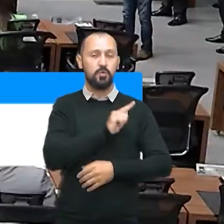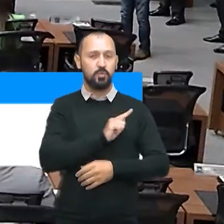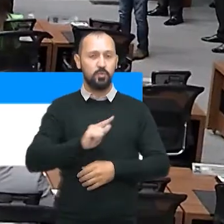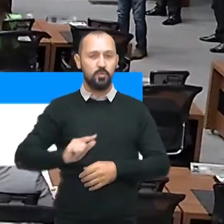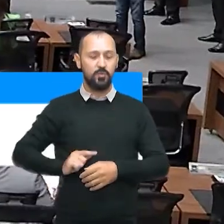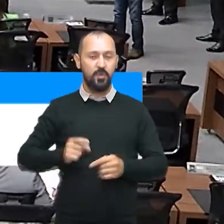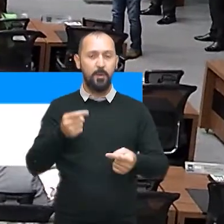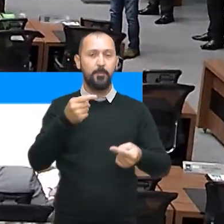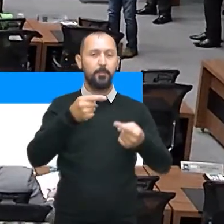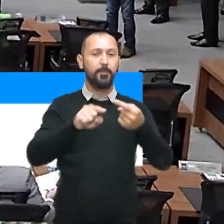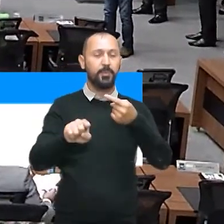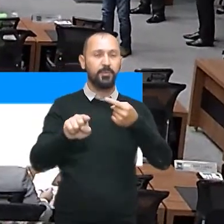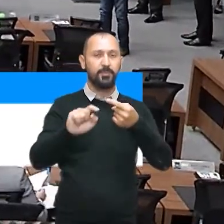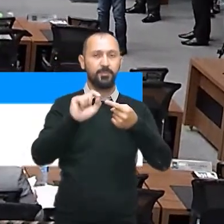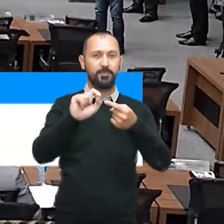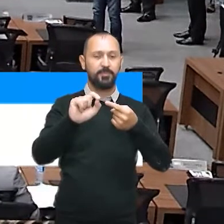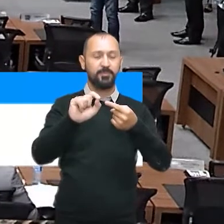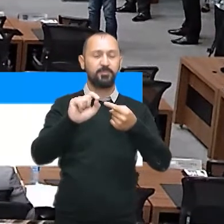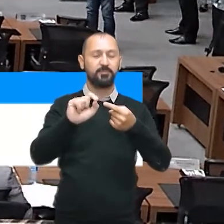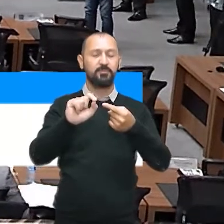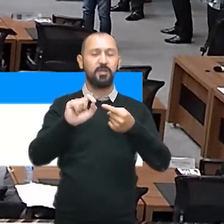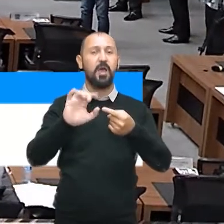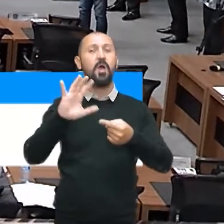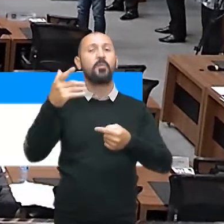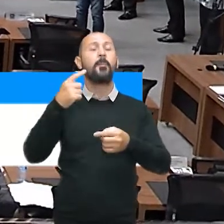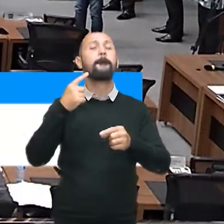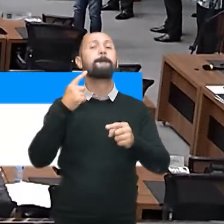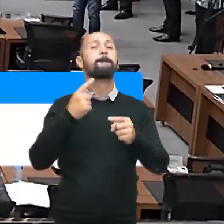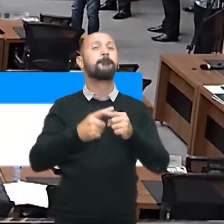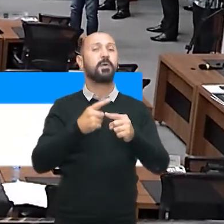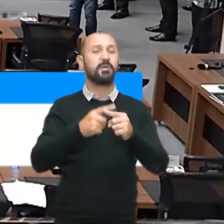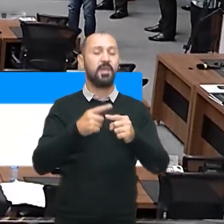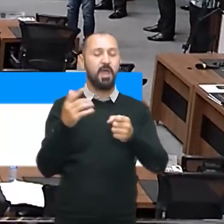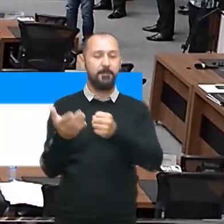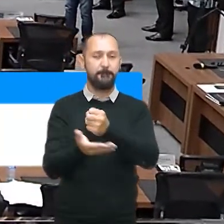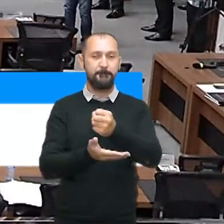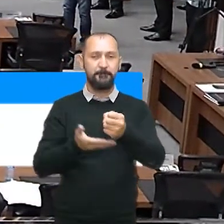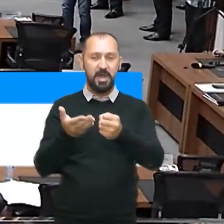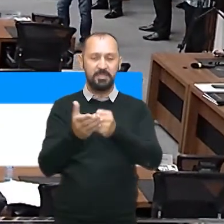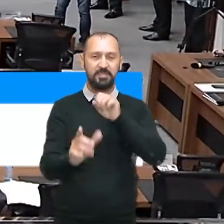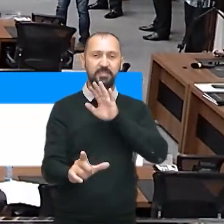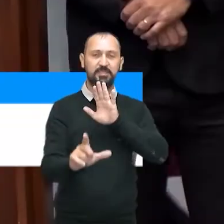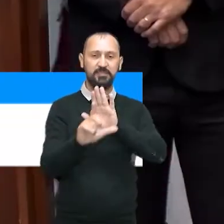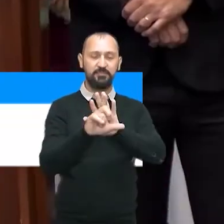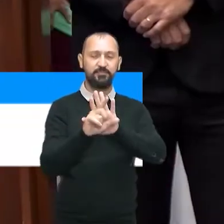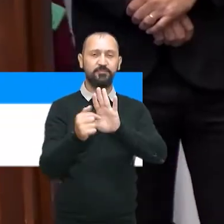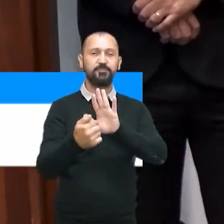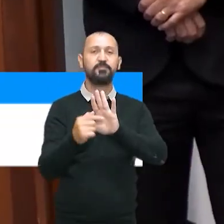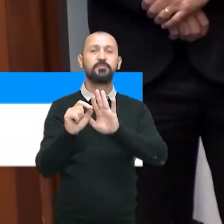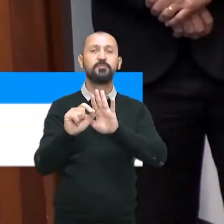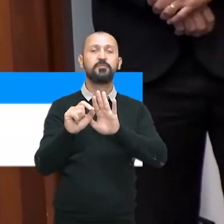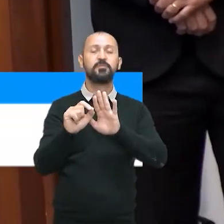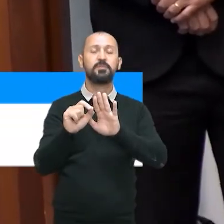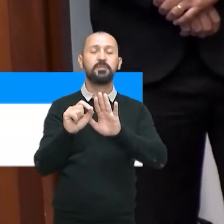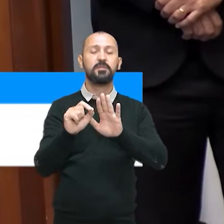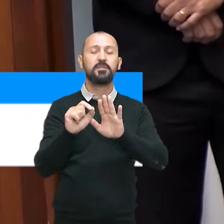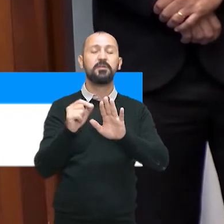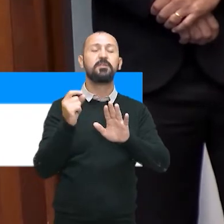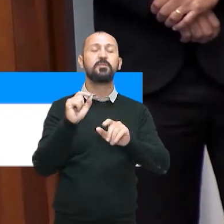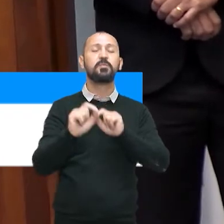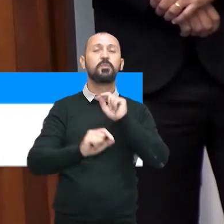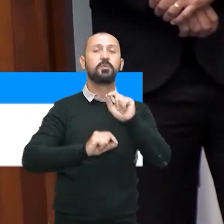O veto do governador, ele se fundamentou principalmente